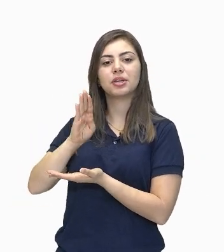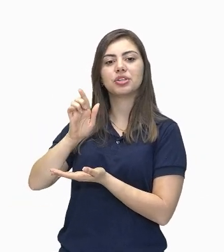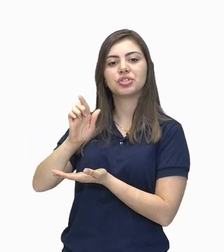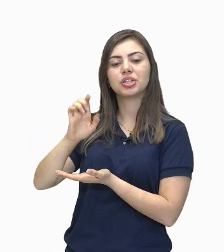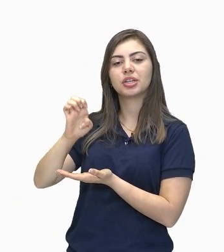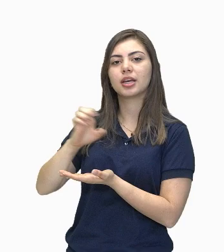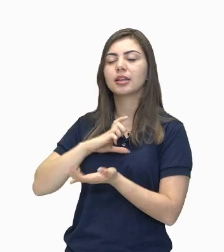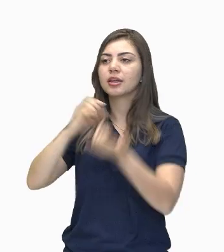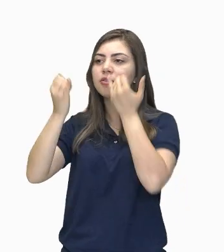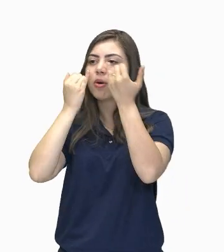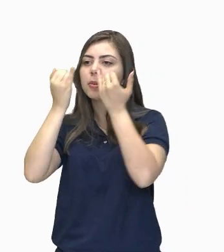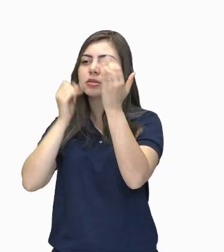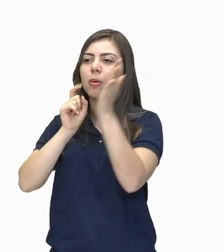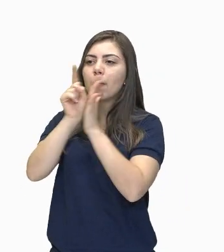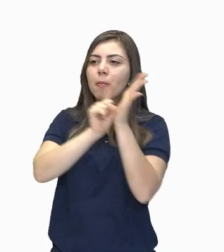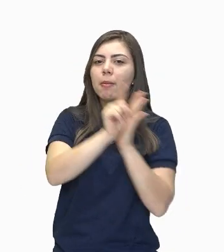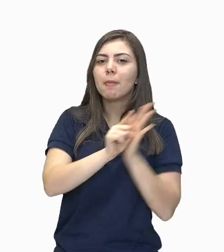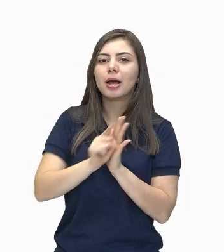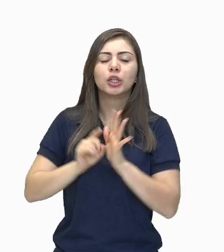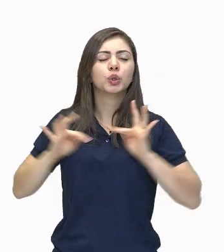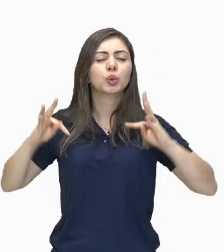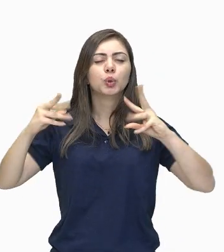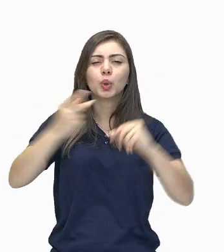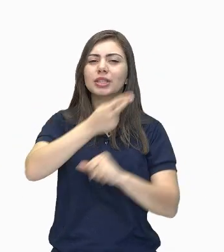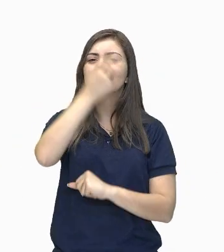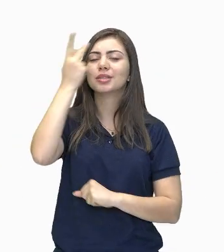na tentativa, né, de abordar sempre todos